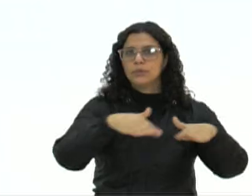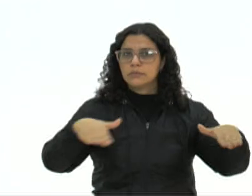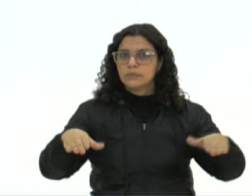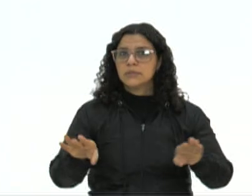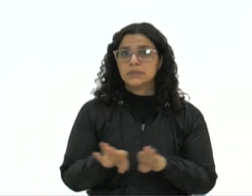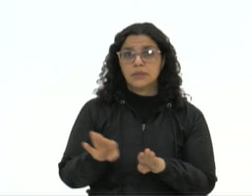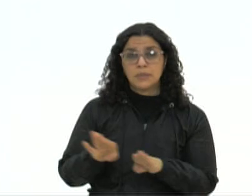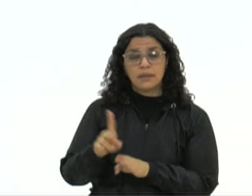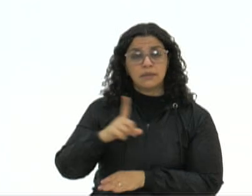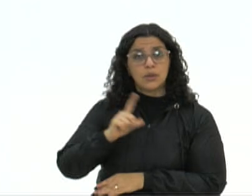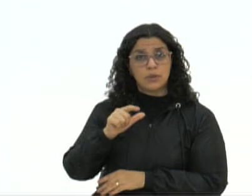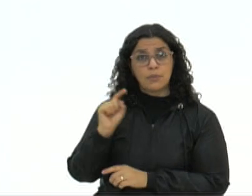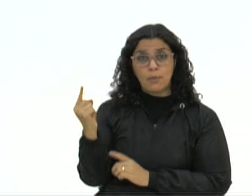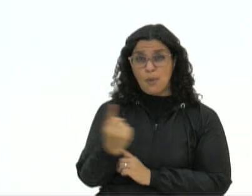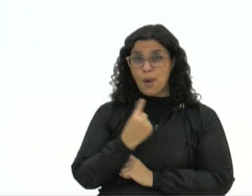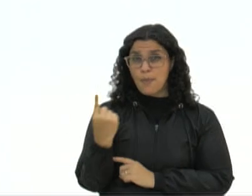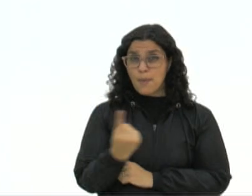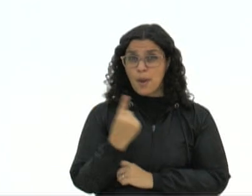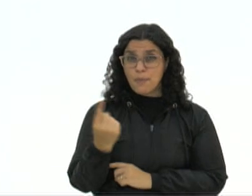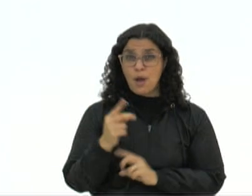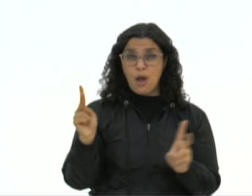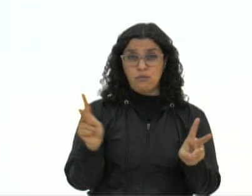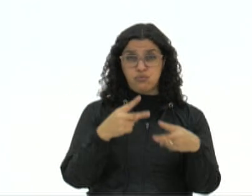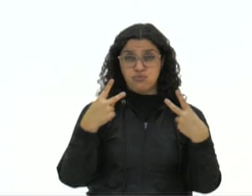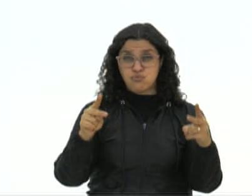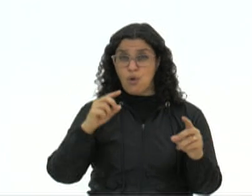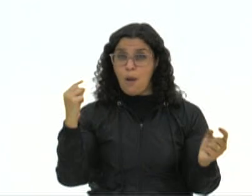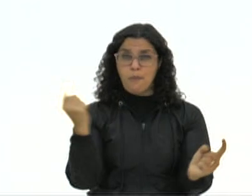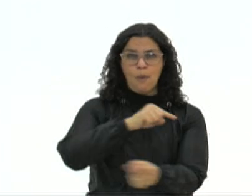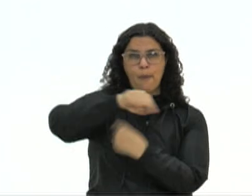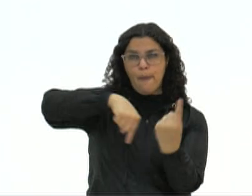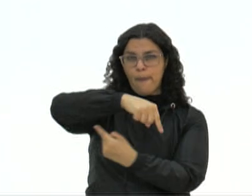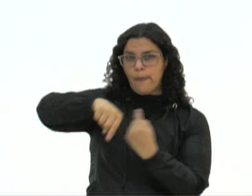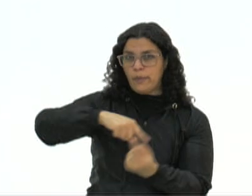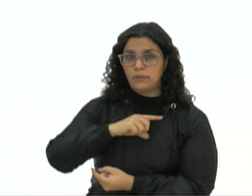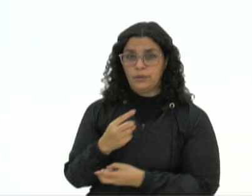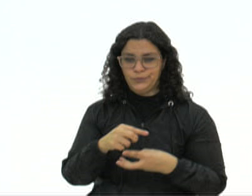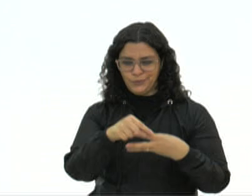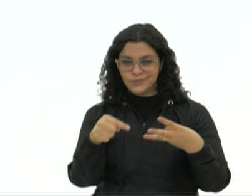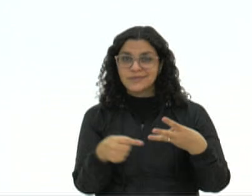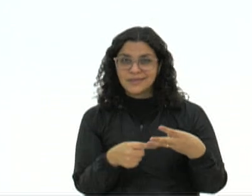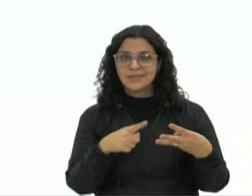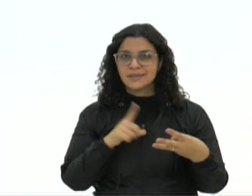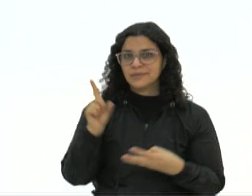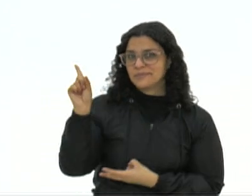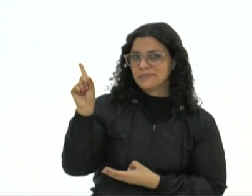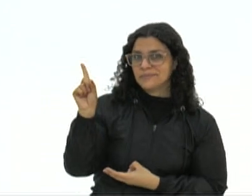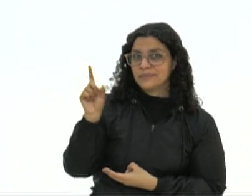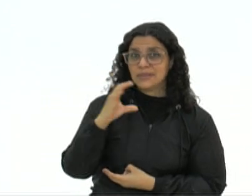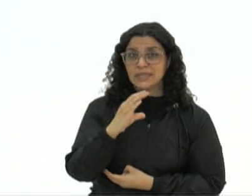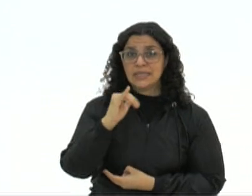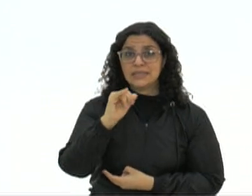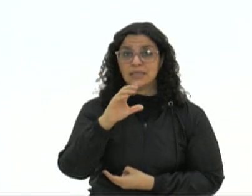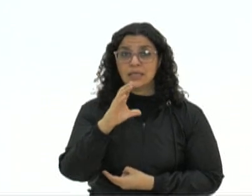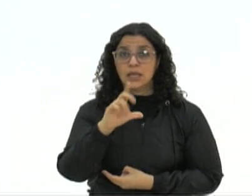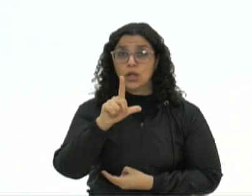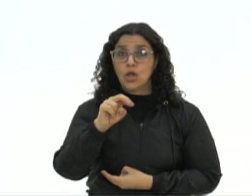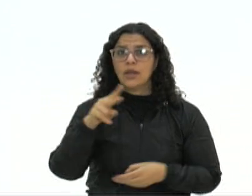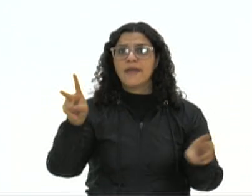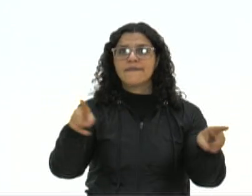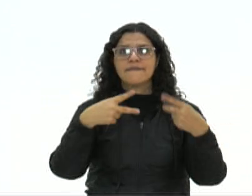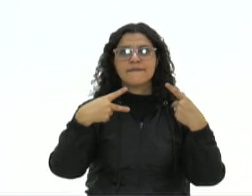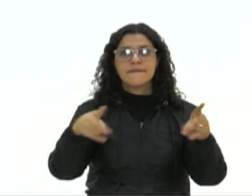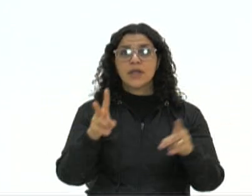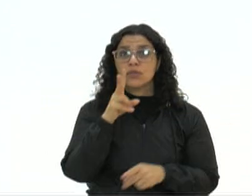nós temos os ciclones, tufões, furacões e tornados, né? Lembrando que o ciclone é todo vento mais forte,